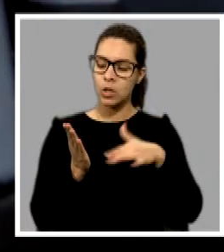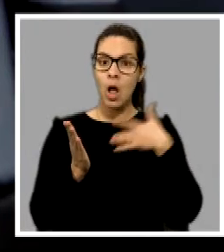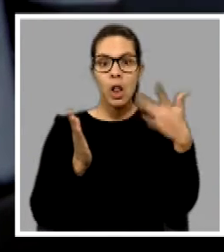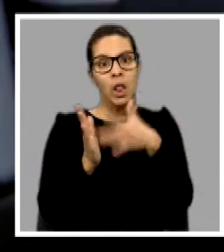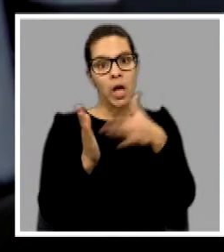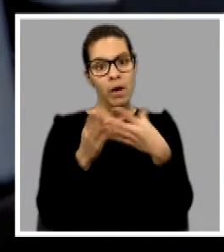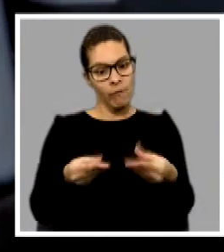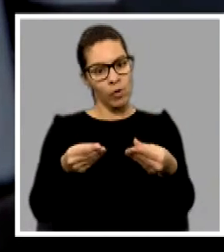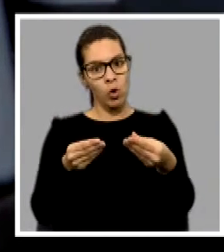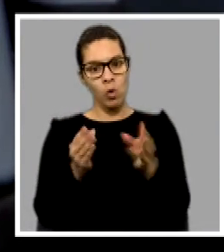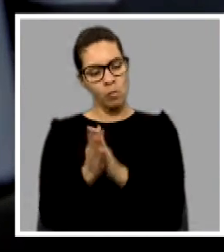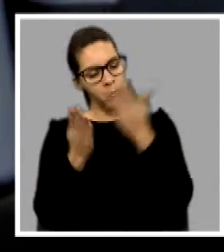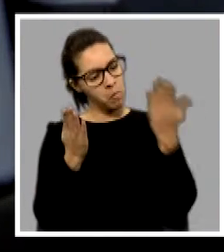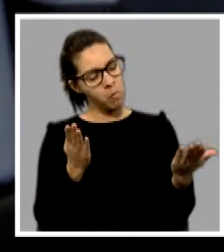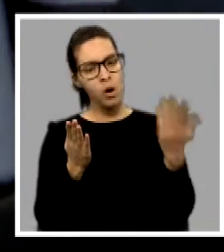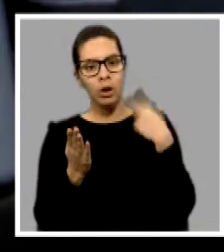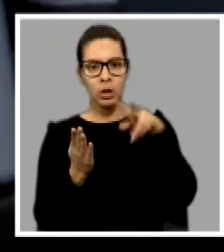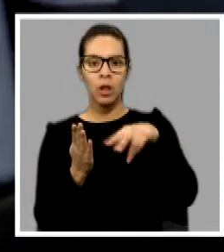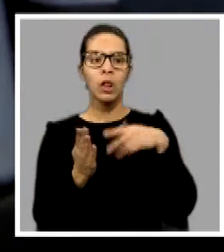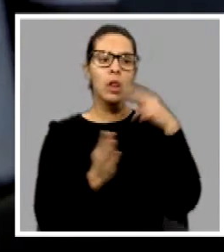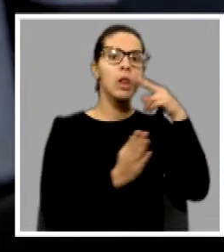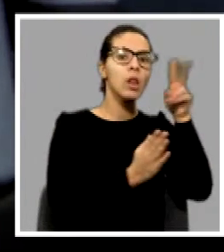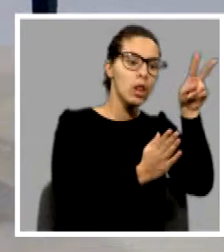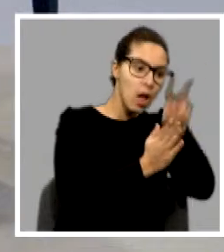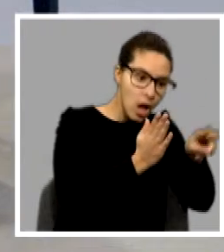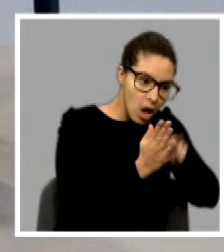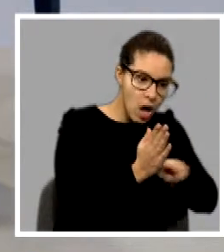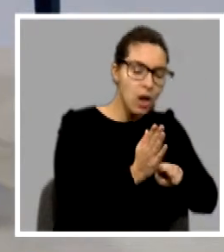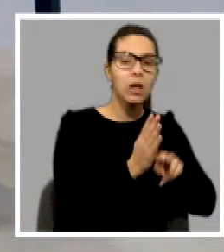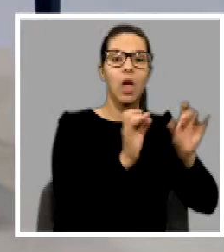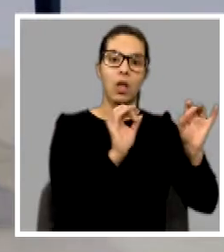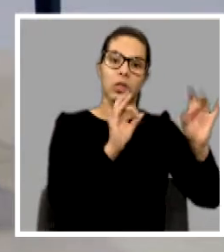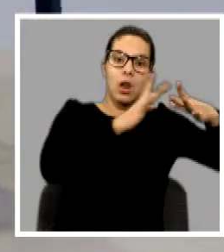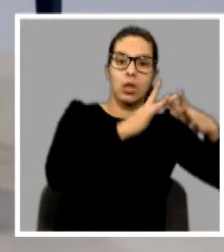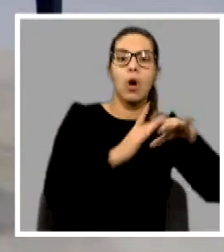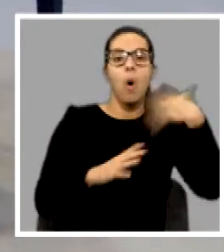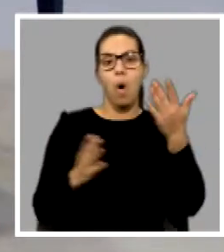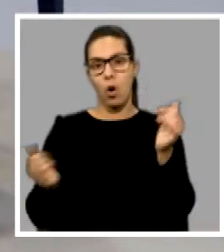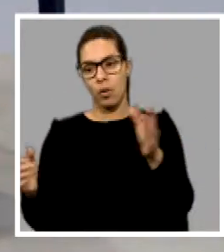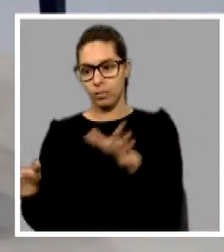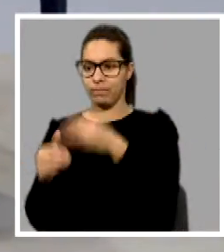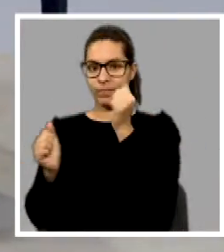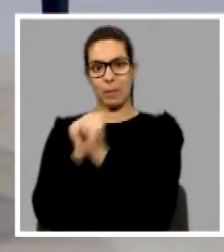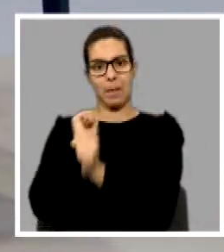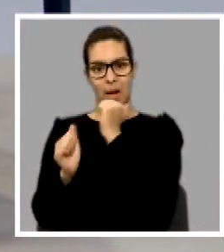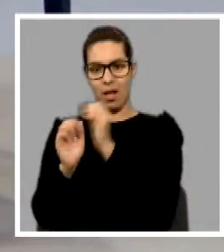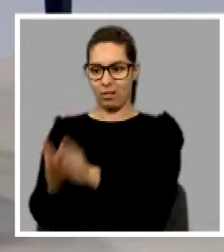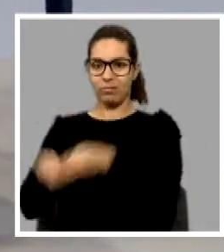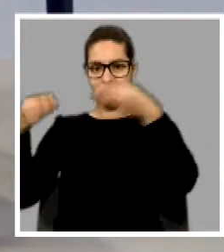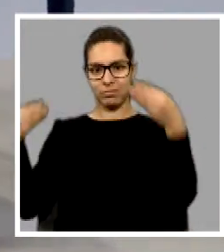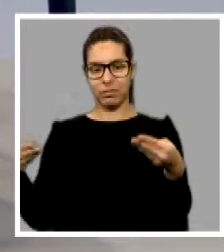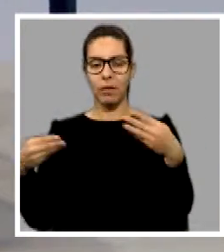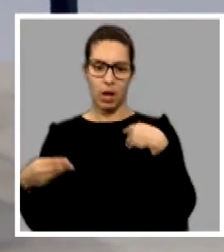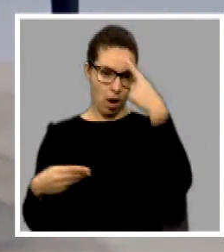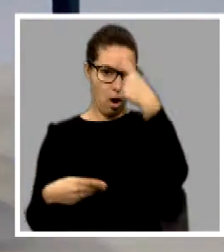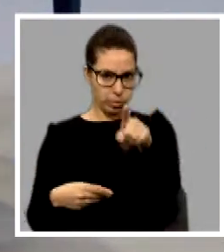não só pegavam também no objeto de livro, que é uma coisa que hoje também se discute, não é? A diferença entre Sim. leitura online ou com... o mesmo com os jornais,